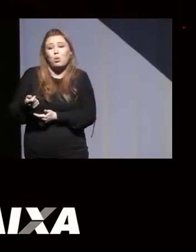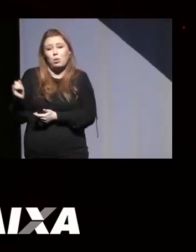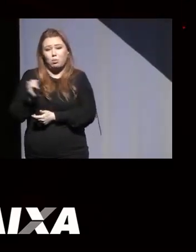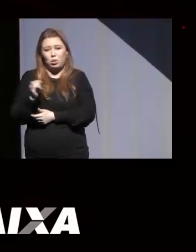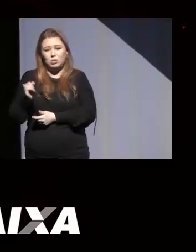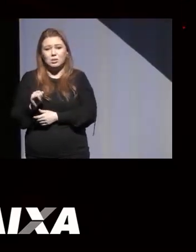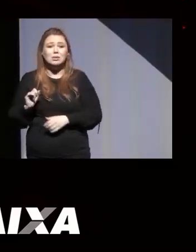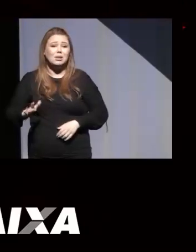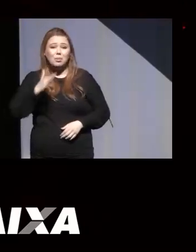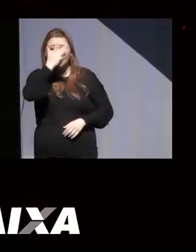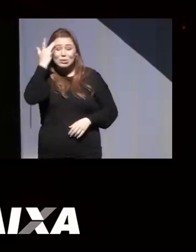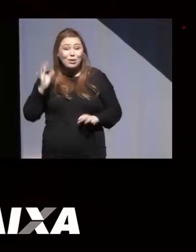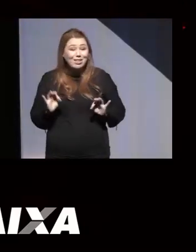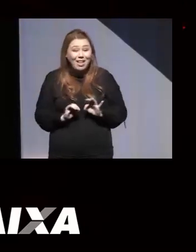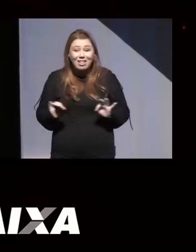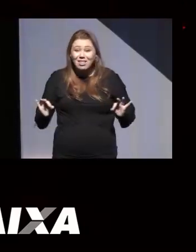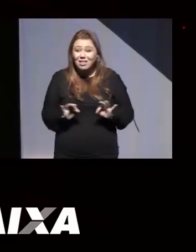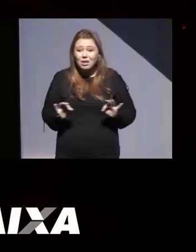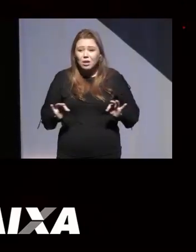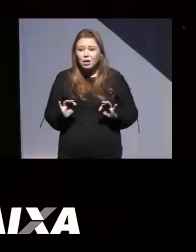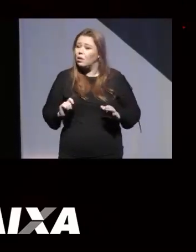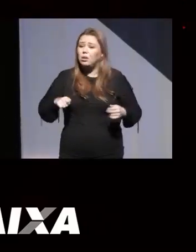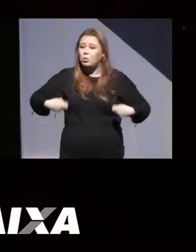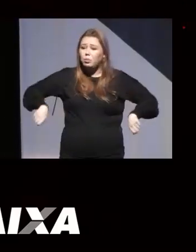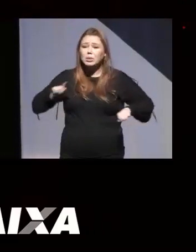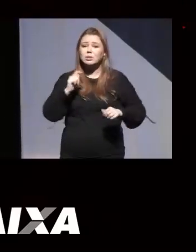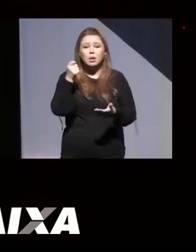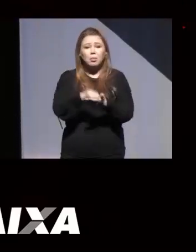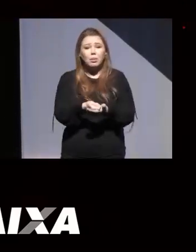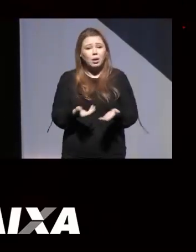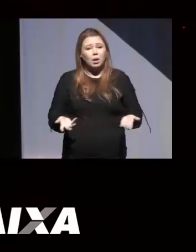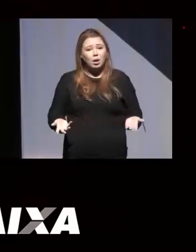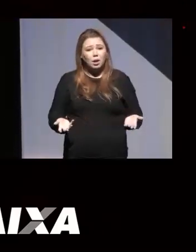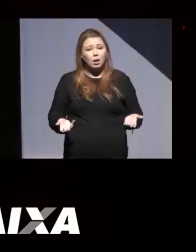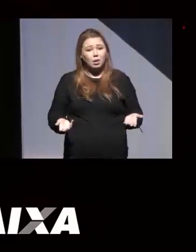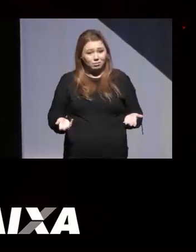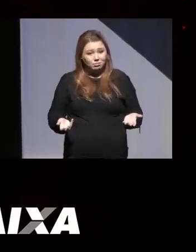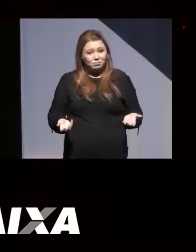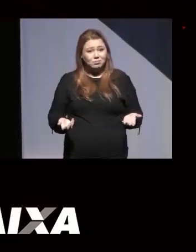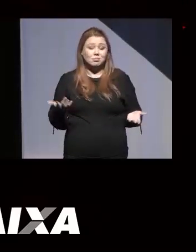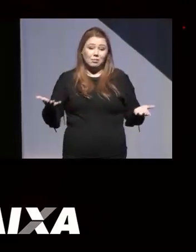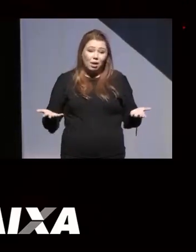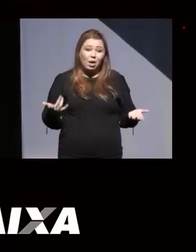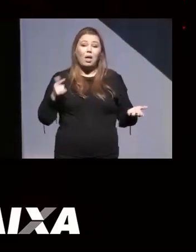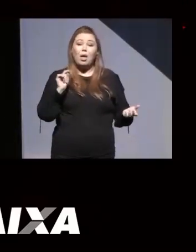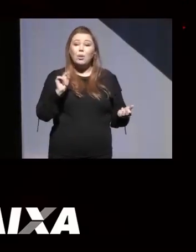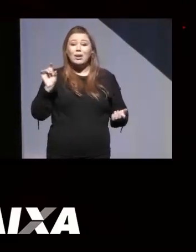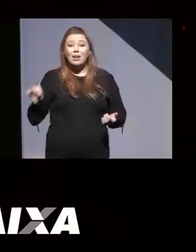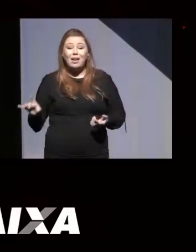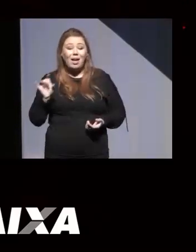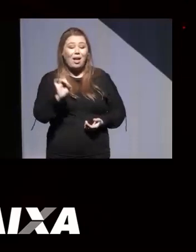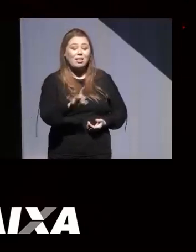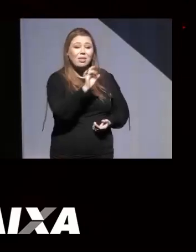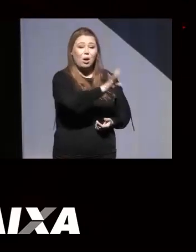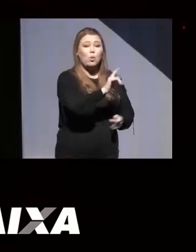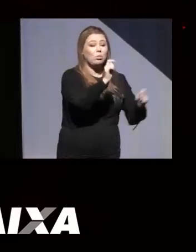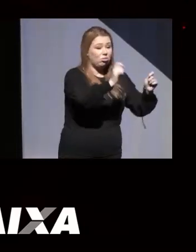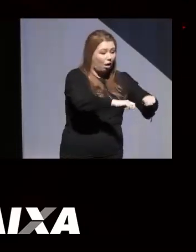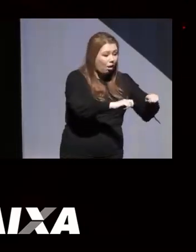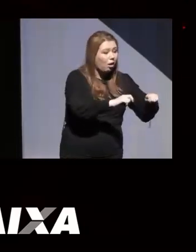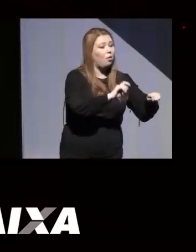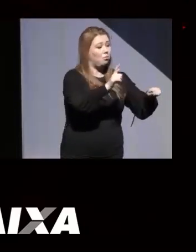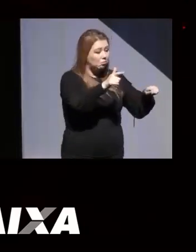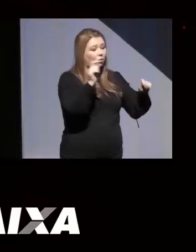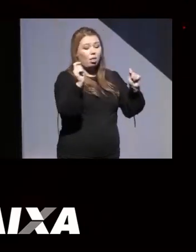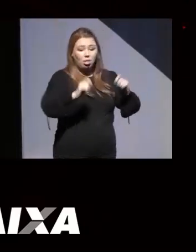não tem condição financeira não precisa pagar tributo. Então ele diz, é a aptidão para contribuir, ou